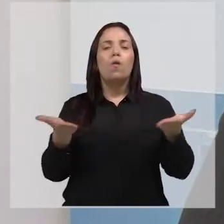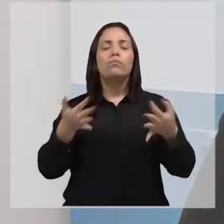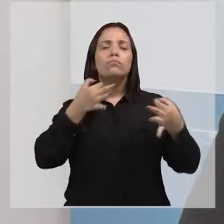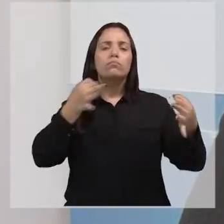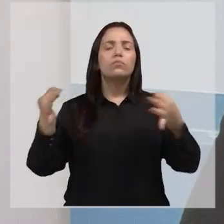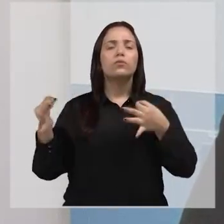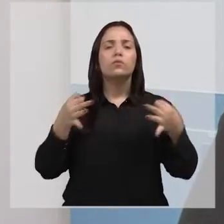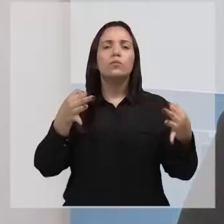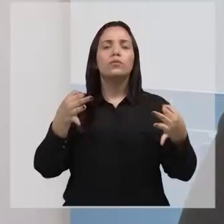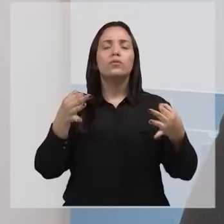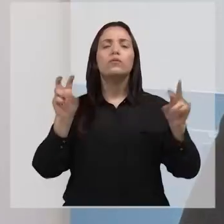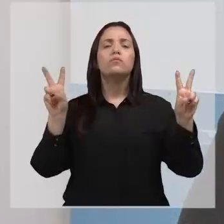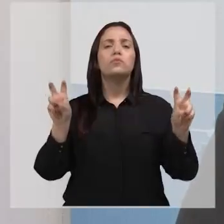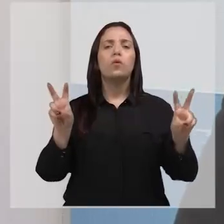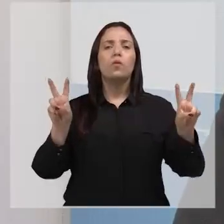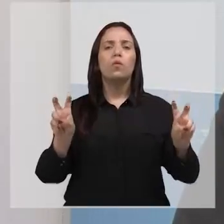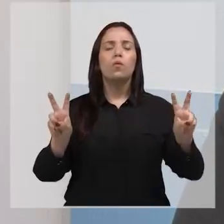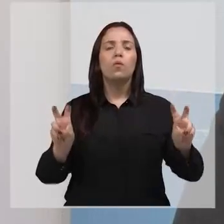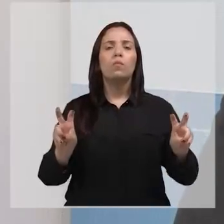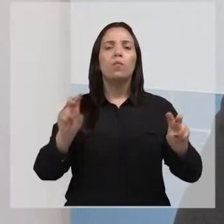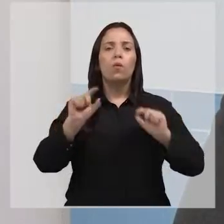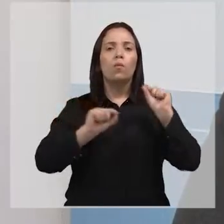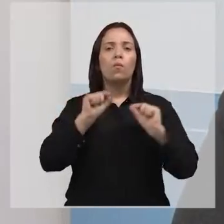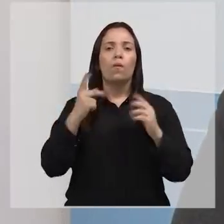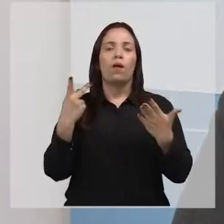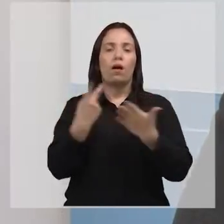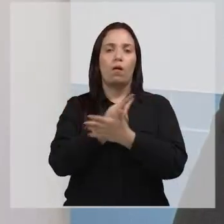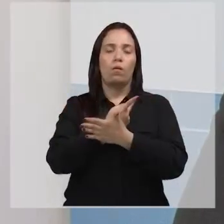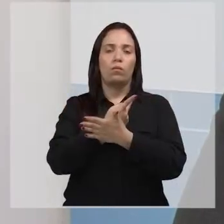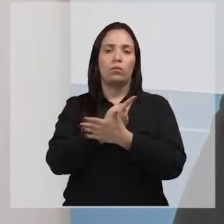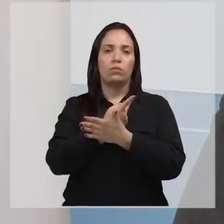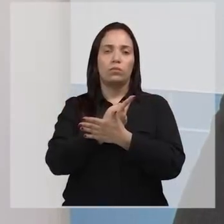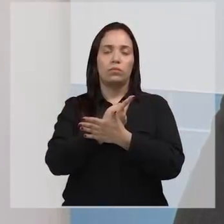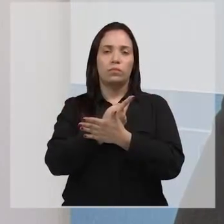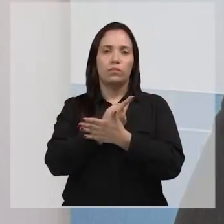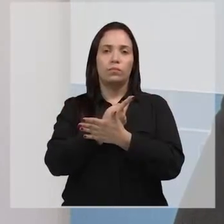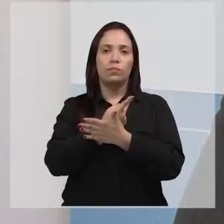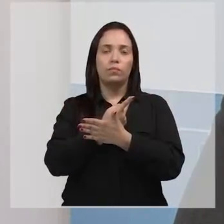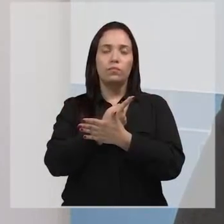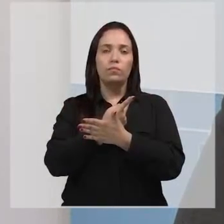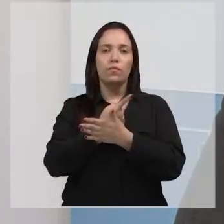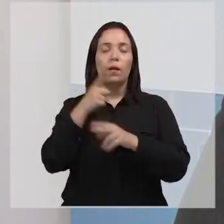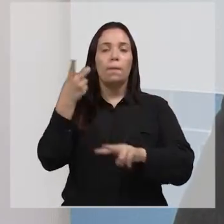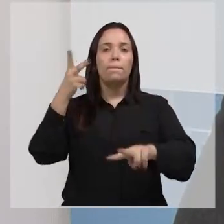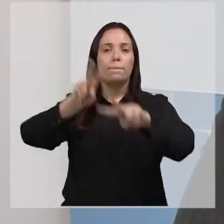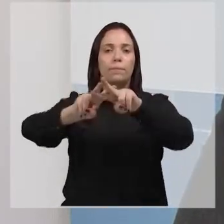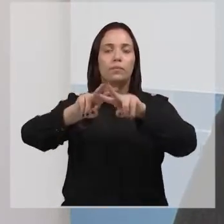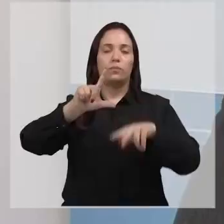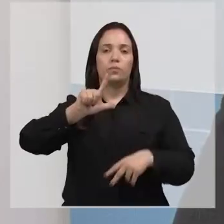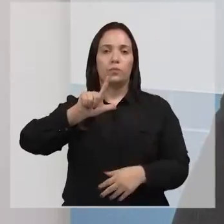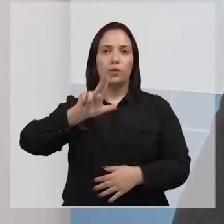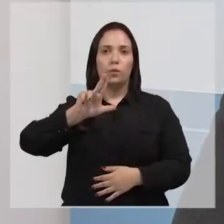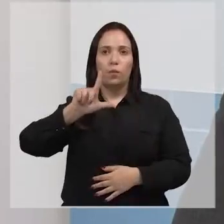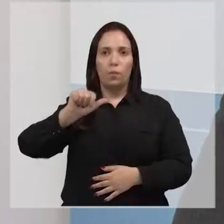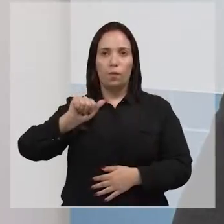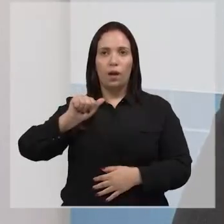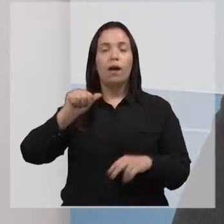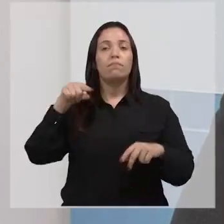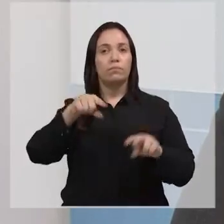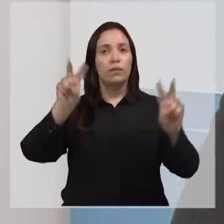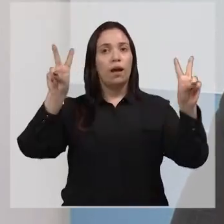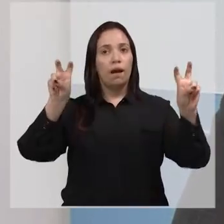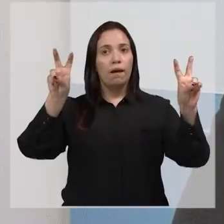discutir aqui os últimos episódios que aconteceram em torno da carceragem do presidente Lula. É um